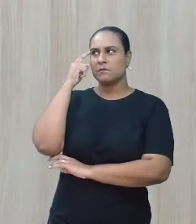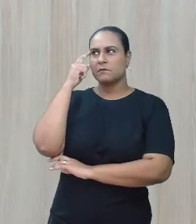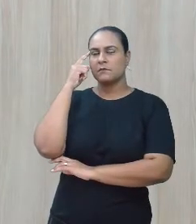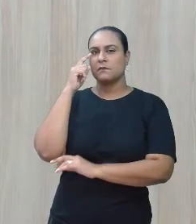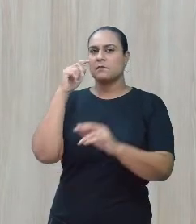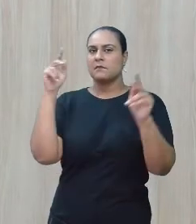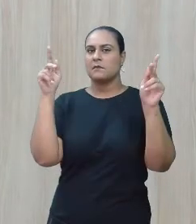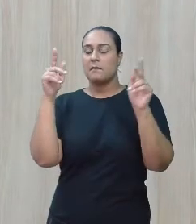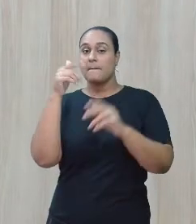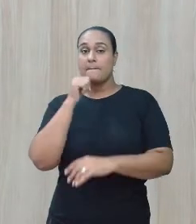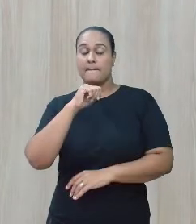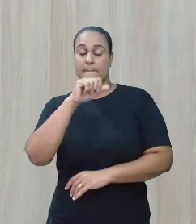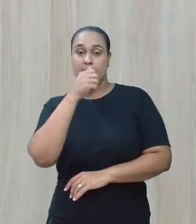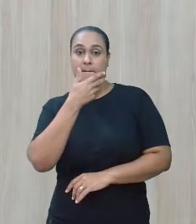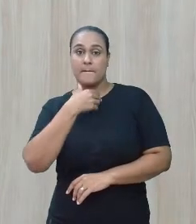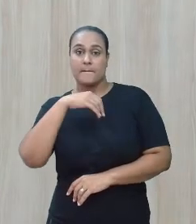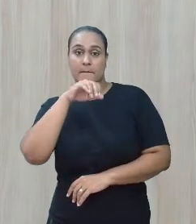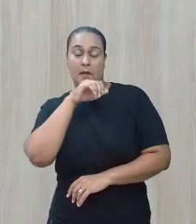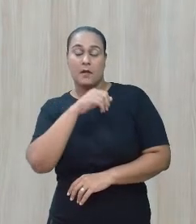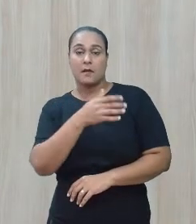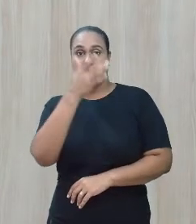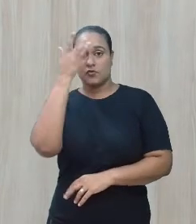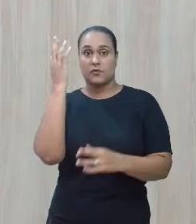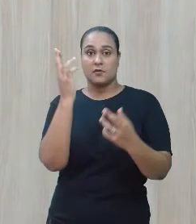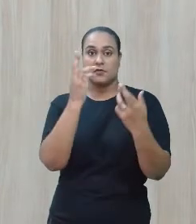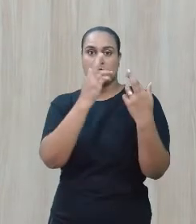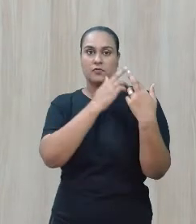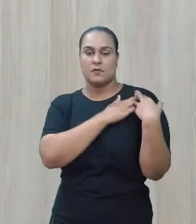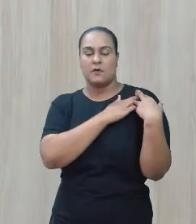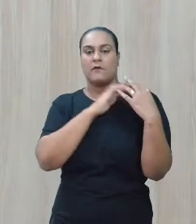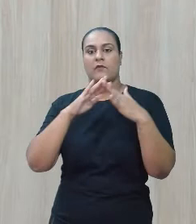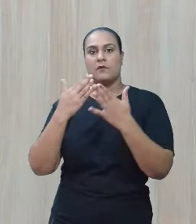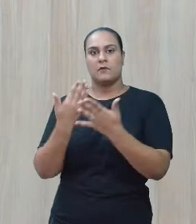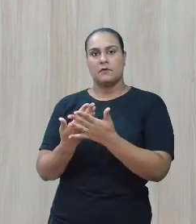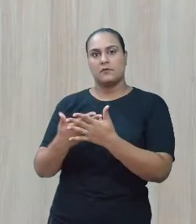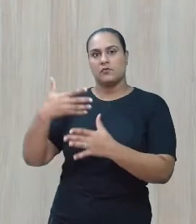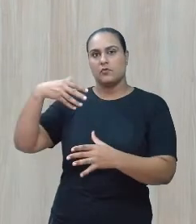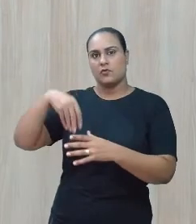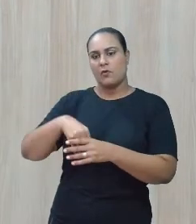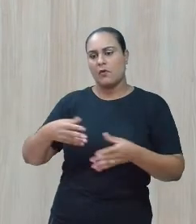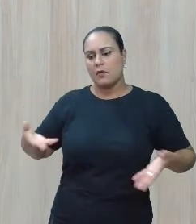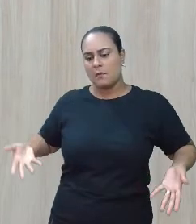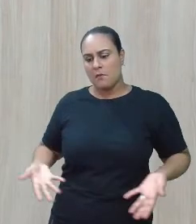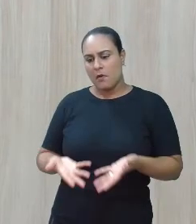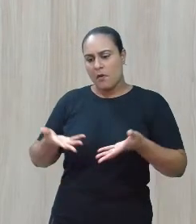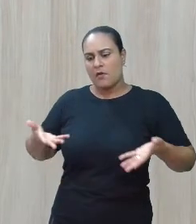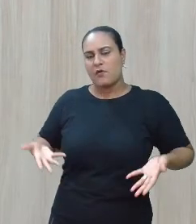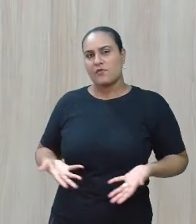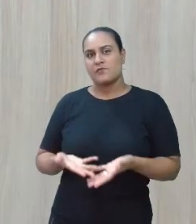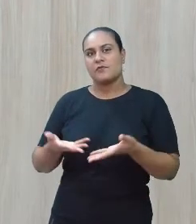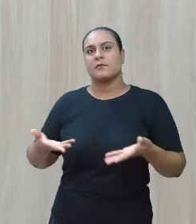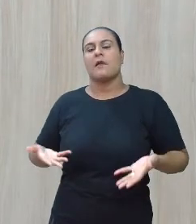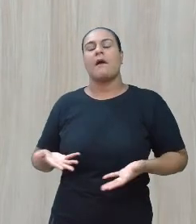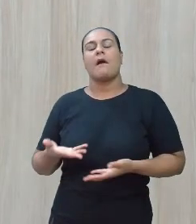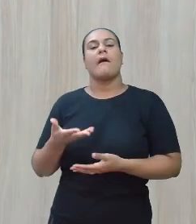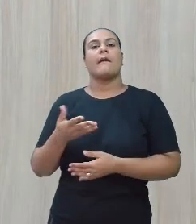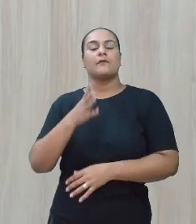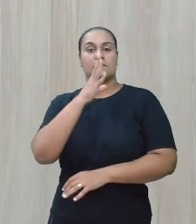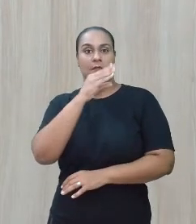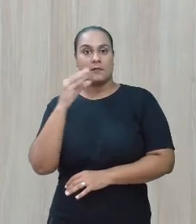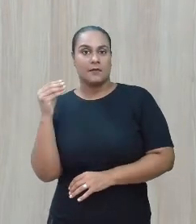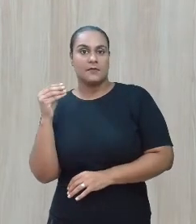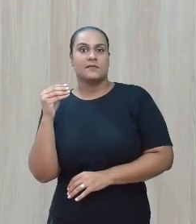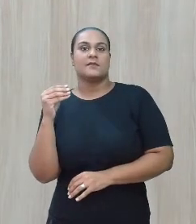pais, responsáveis, escola, engajado pela educação dos nossos adolescentes, não